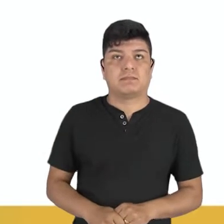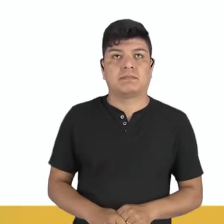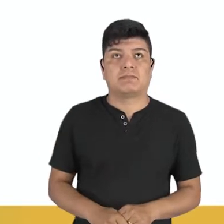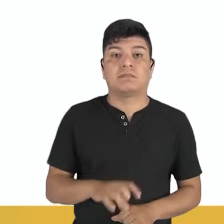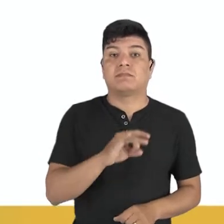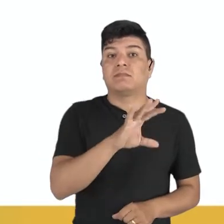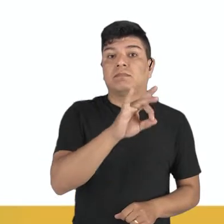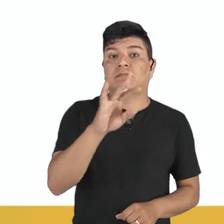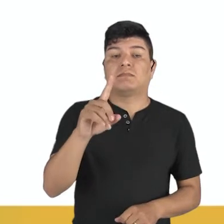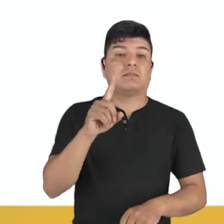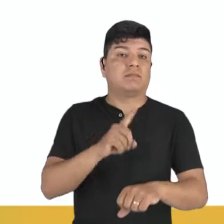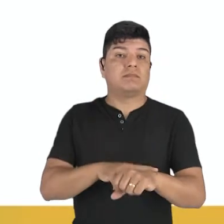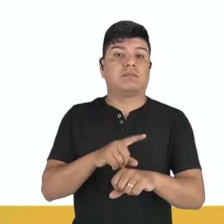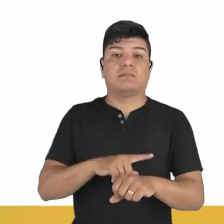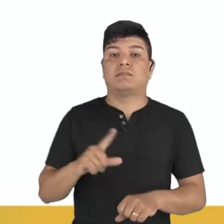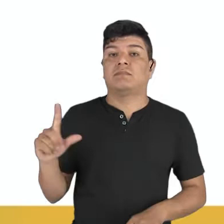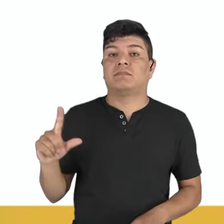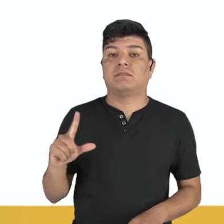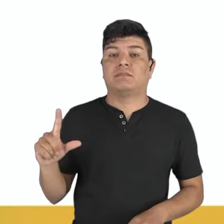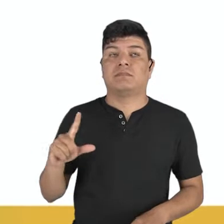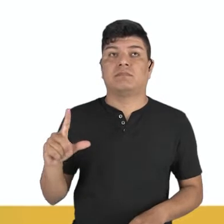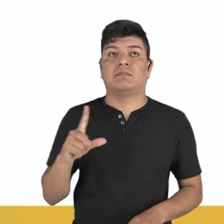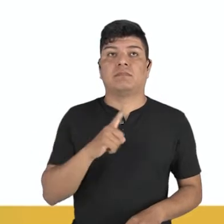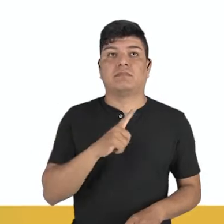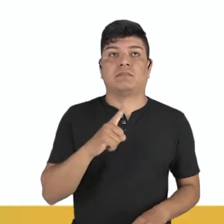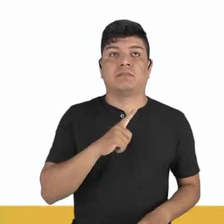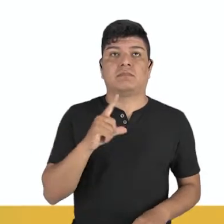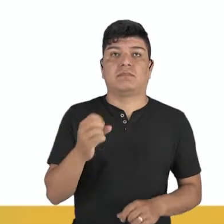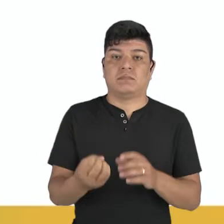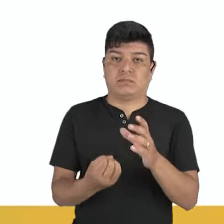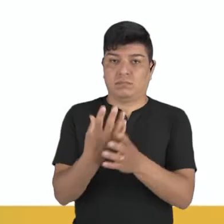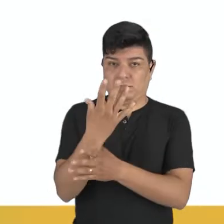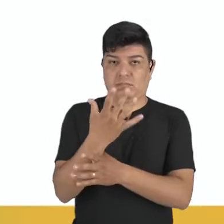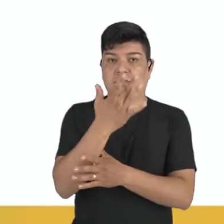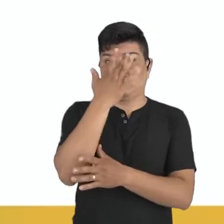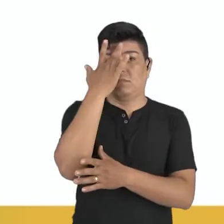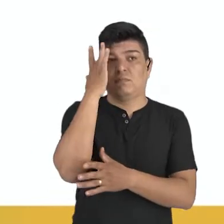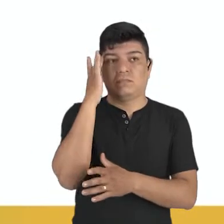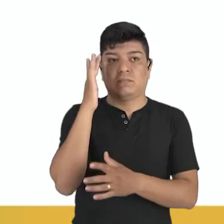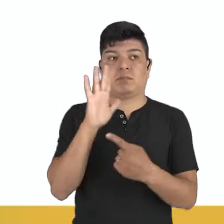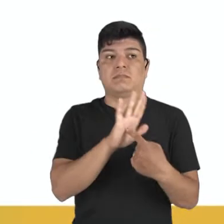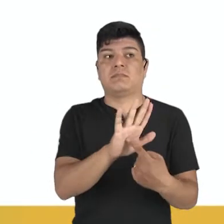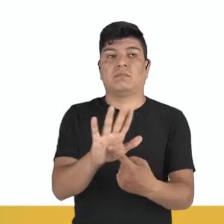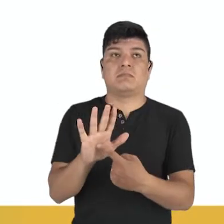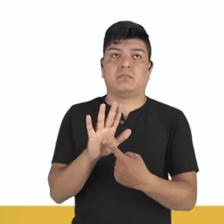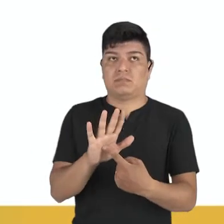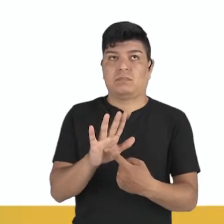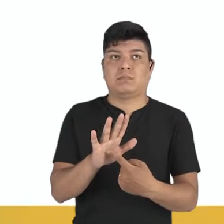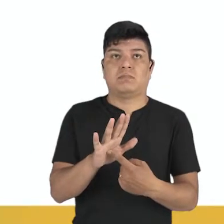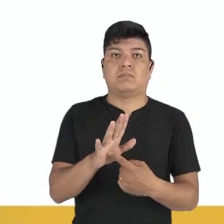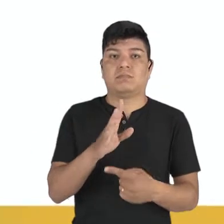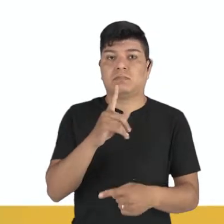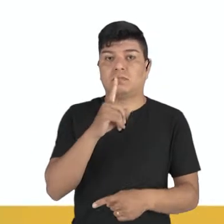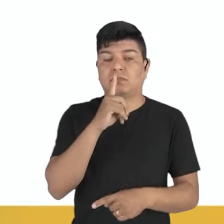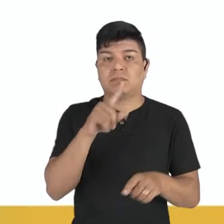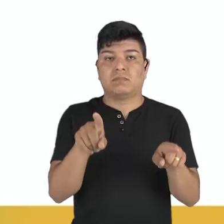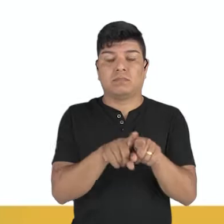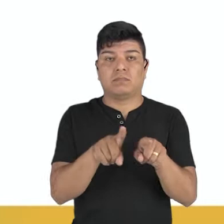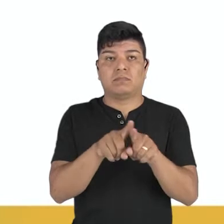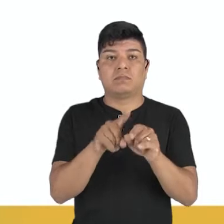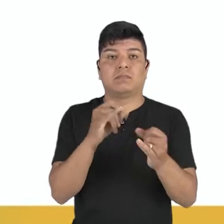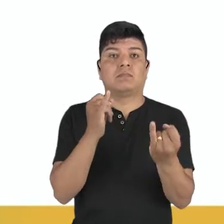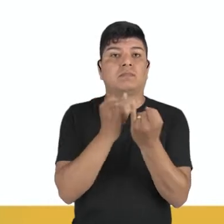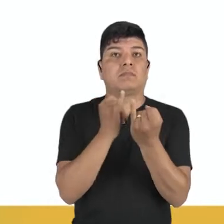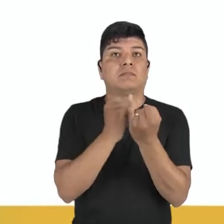a cada período da literatura em que existe obras e autores que apresentam certas afinidades entre si